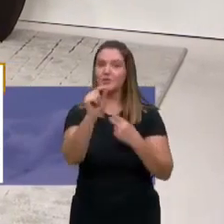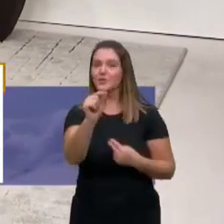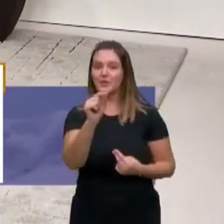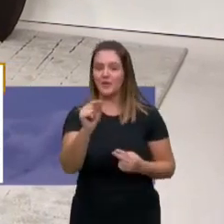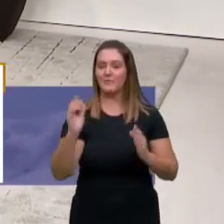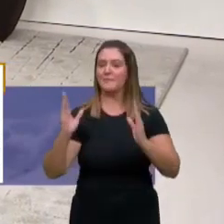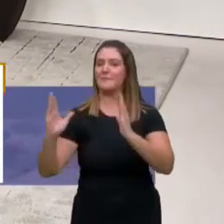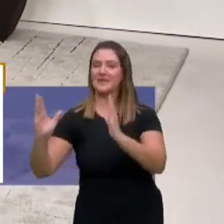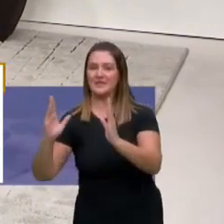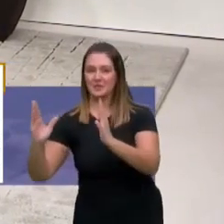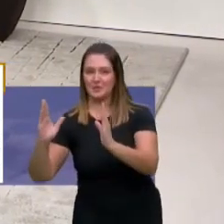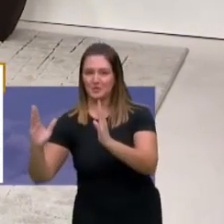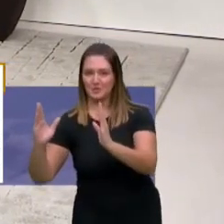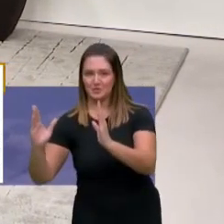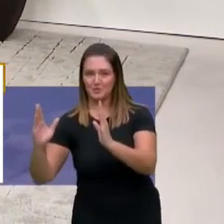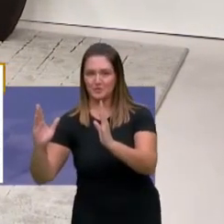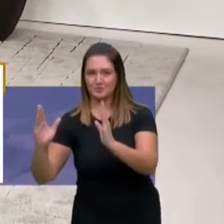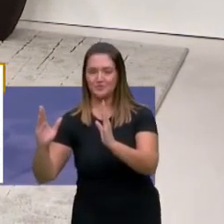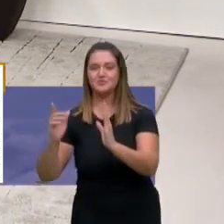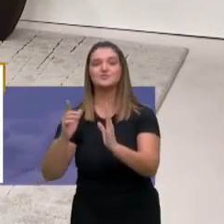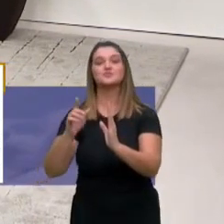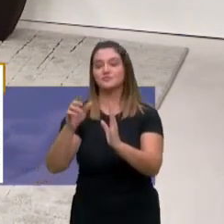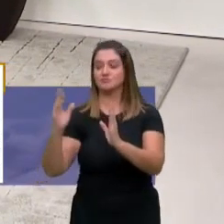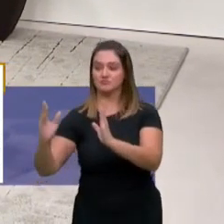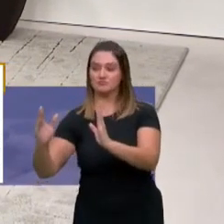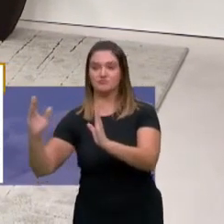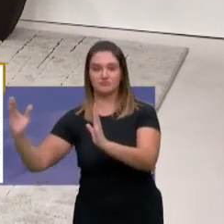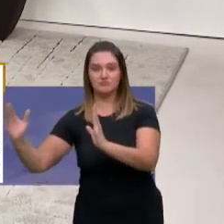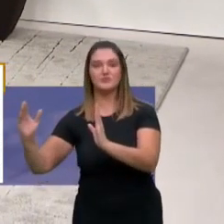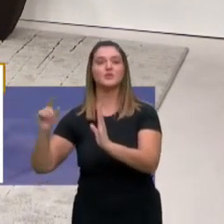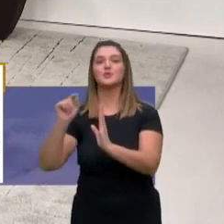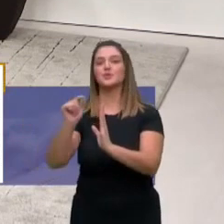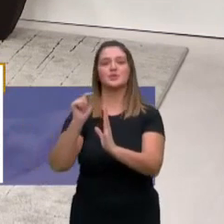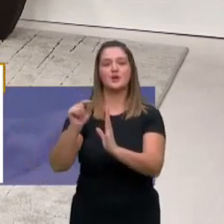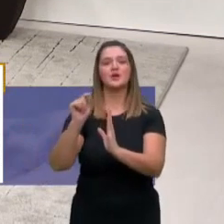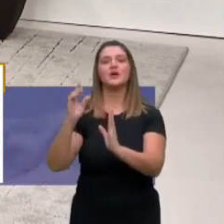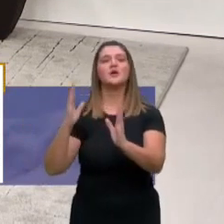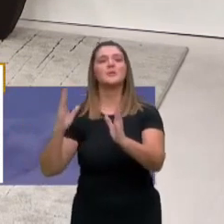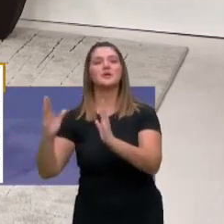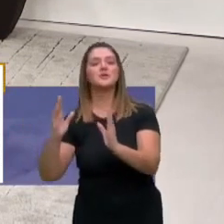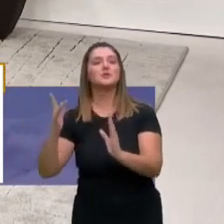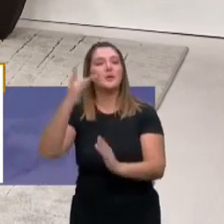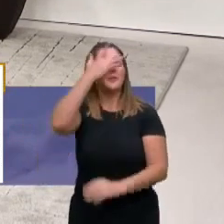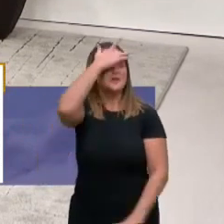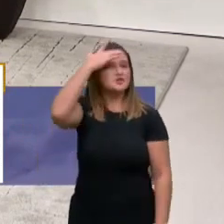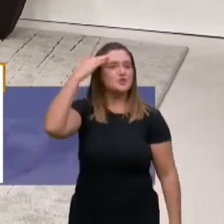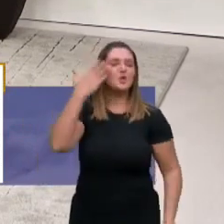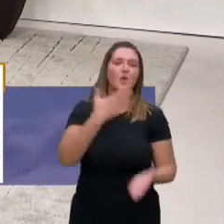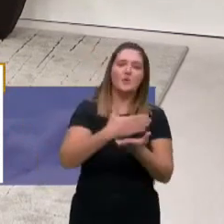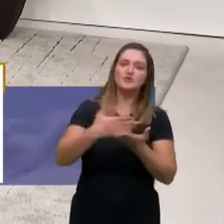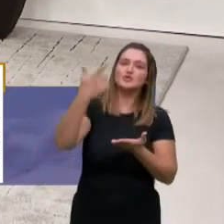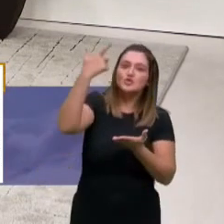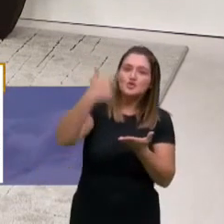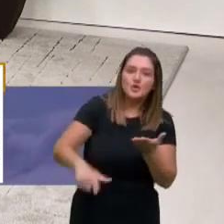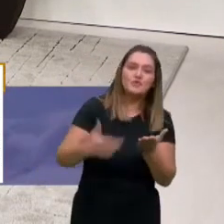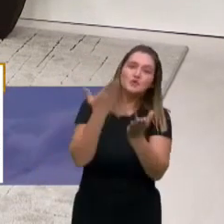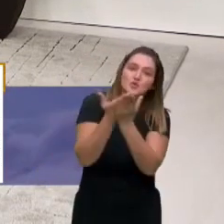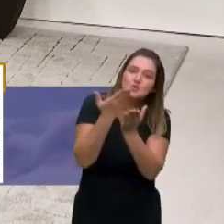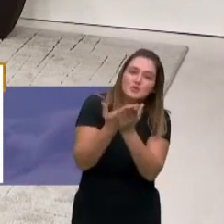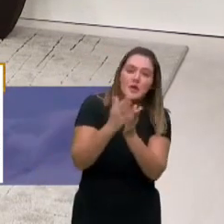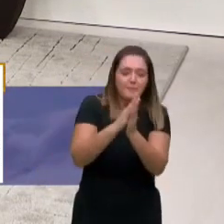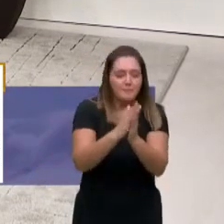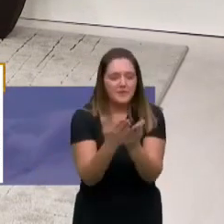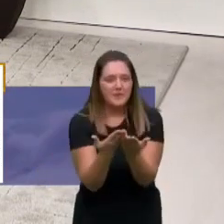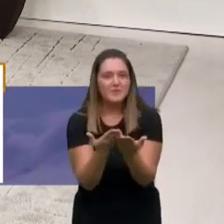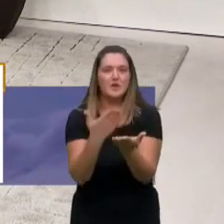atenção. Esse período aqui, irmão Manuel, esse período aqui foi o período em que as pessoas começaram a estudar profundamente